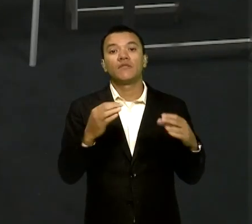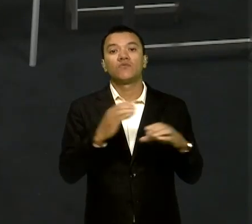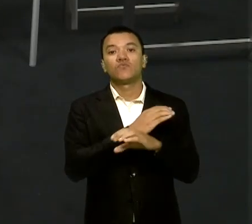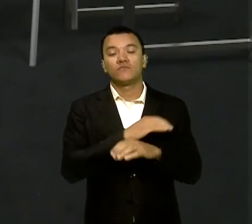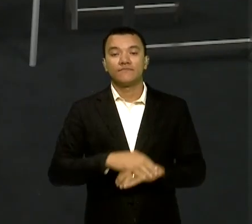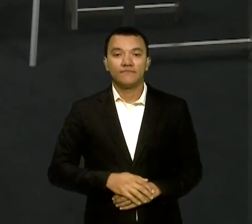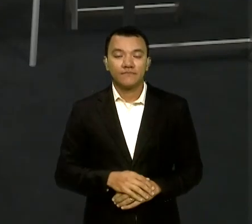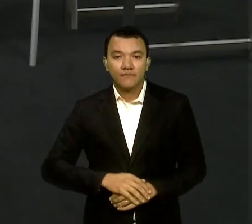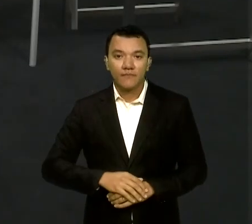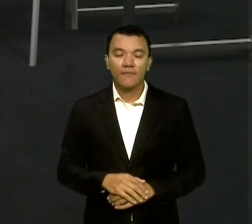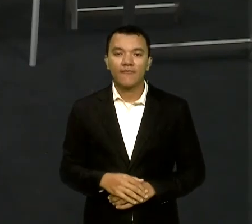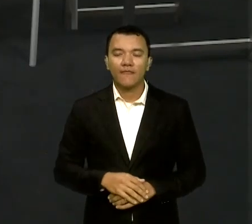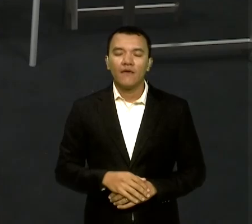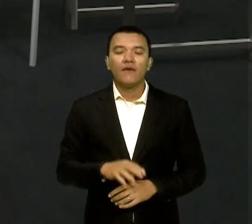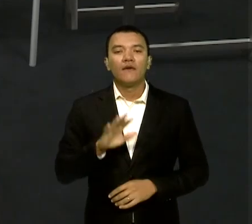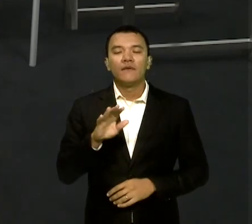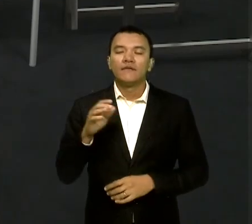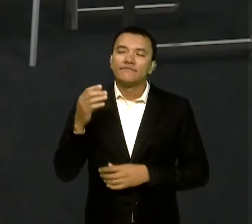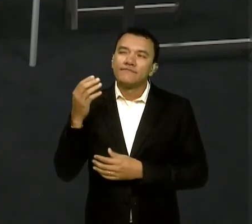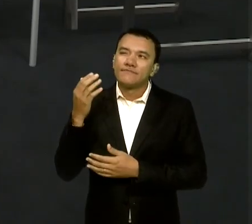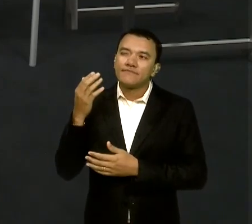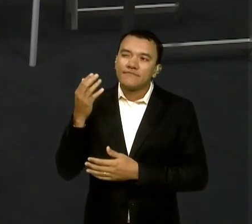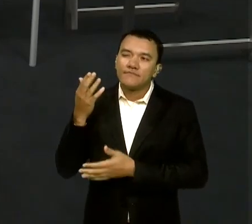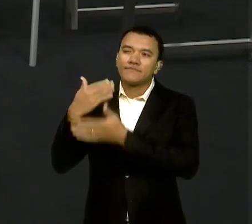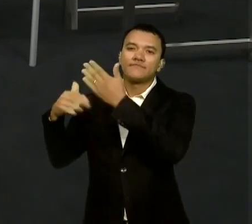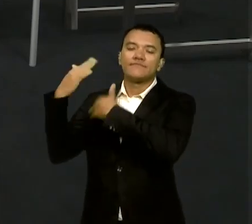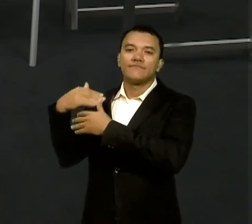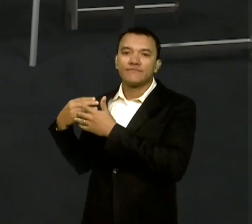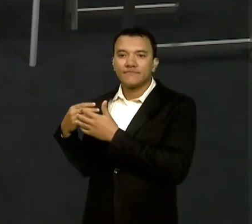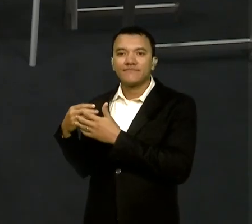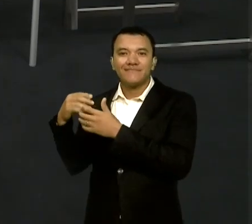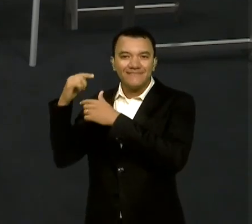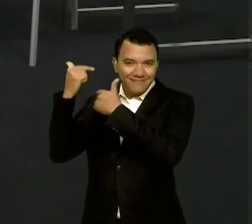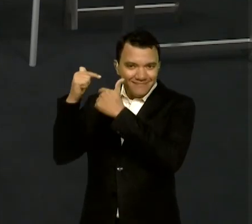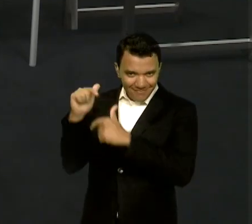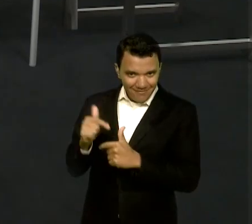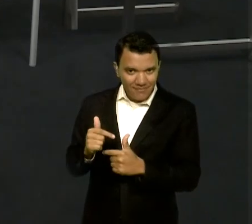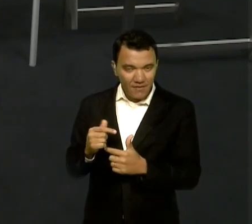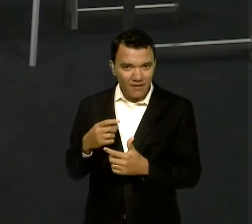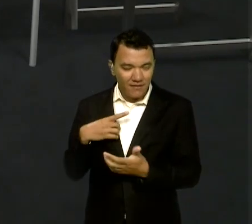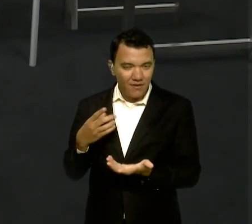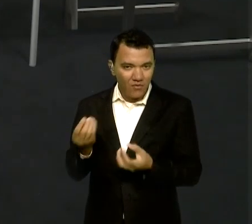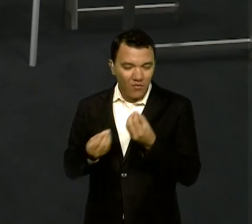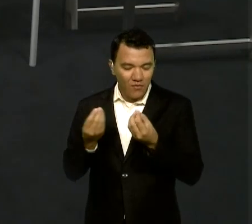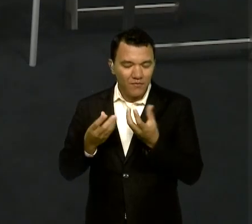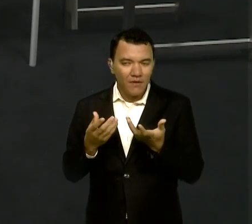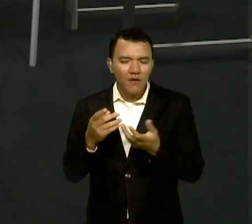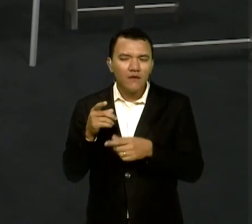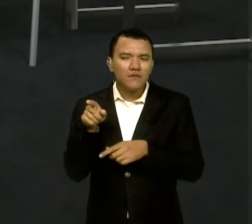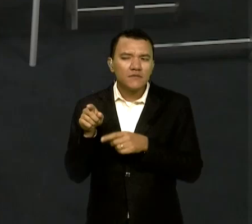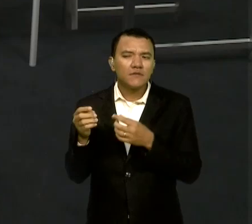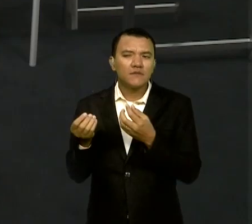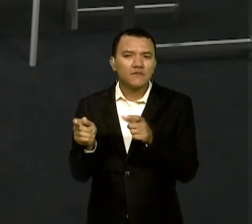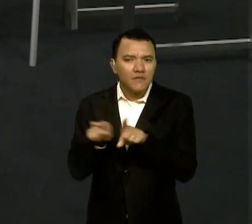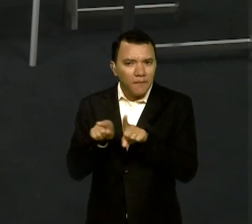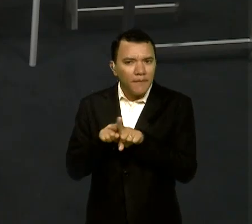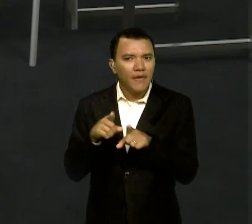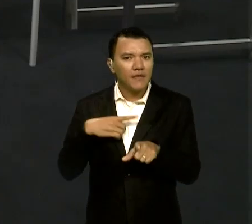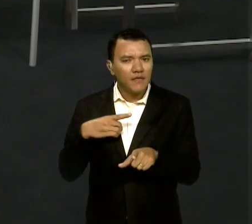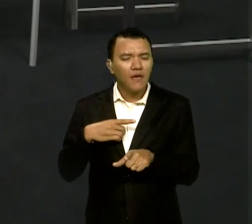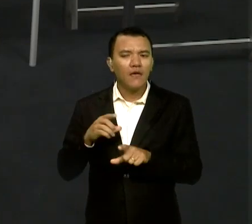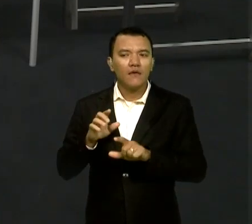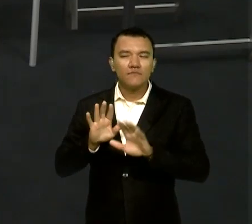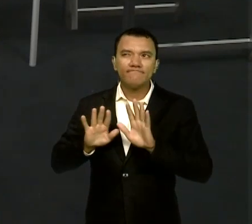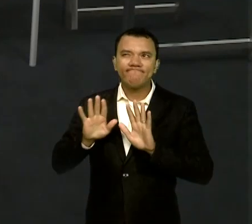resgate, a ancestralidade, né? A gente estava falando também de pertencimento e ancestralidade. Vocês também têm esse cuidado na hora que